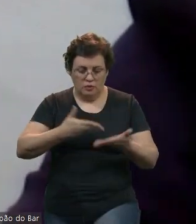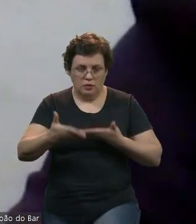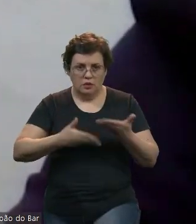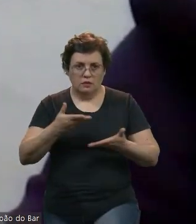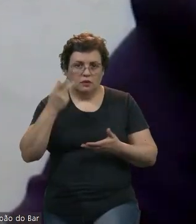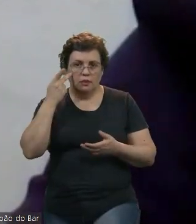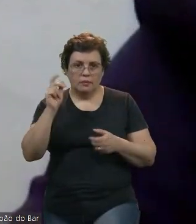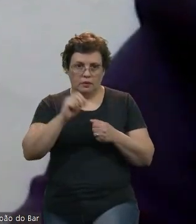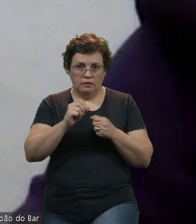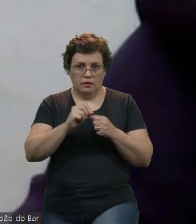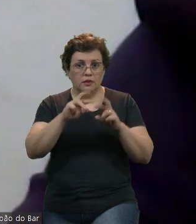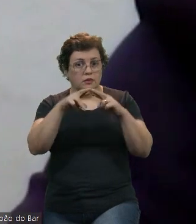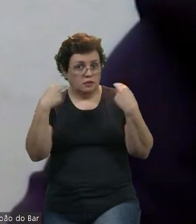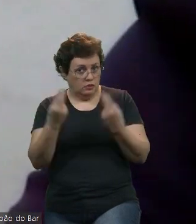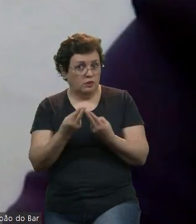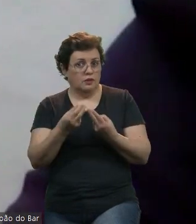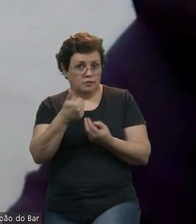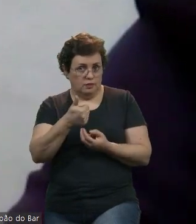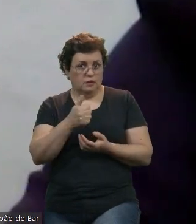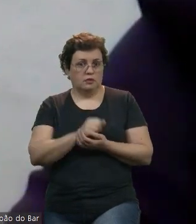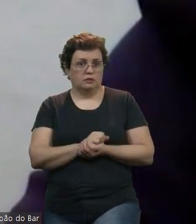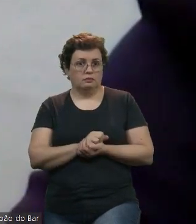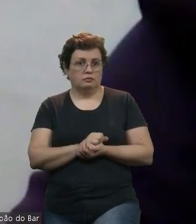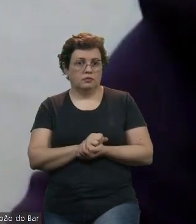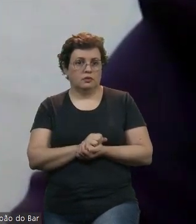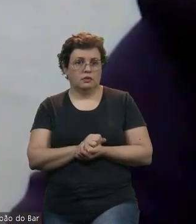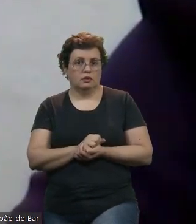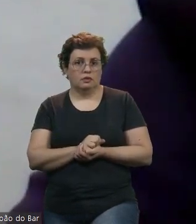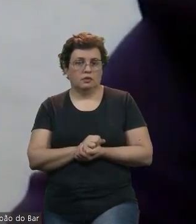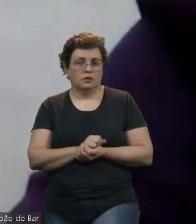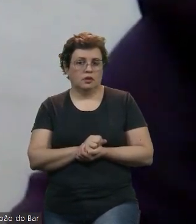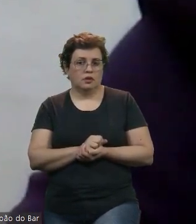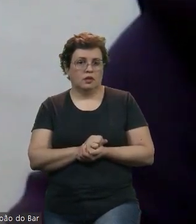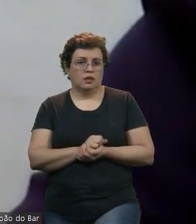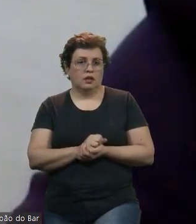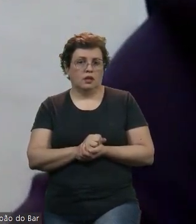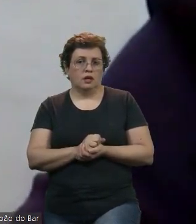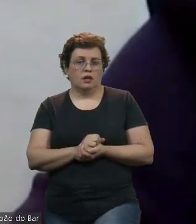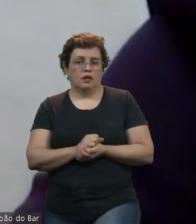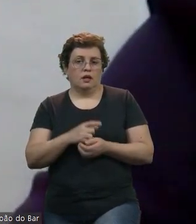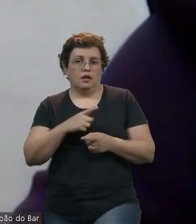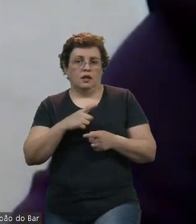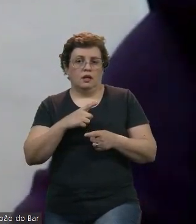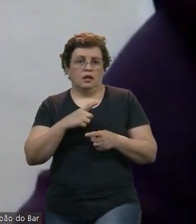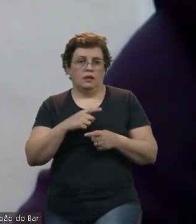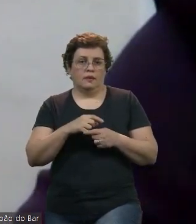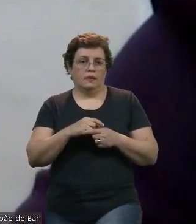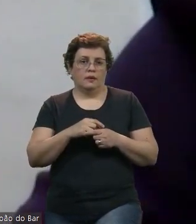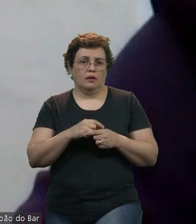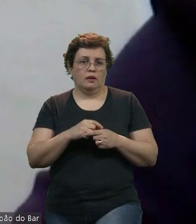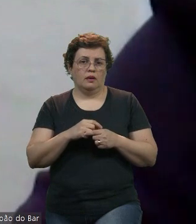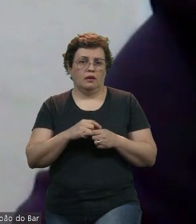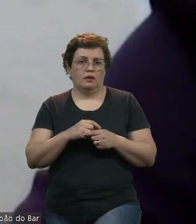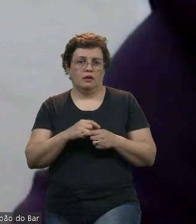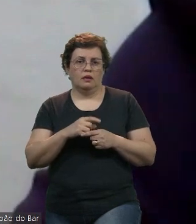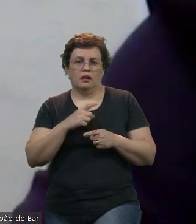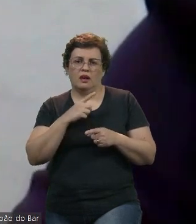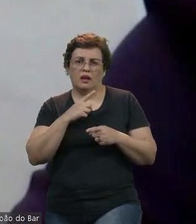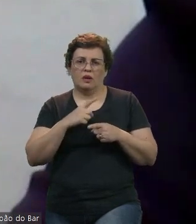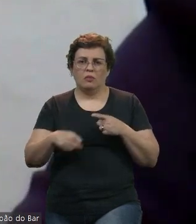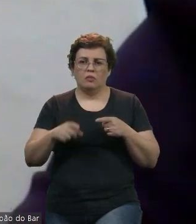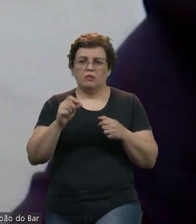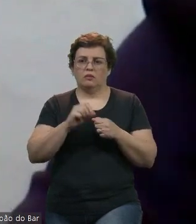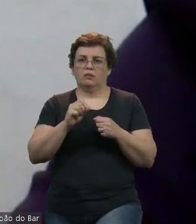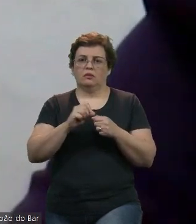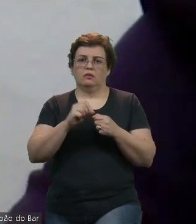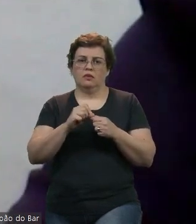sejam feitas as sessões. Não seria possível, se esse requerimento aprovado, fazer a testagem tanto dos